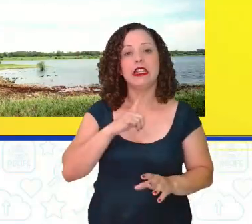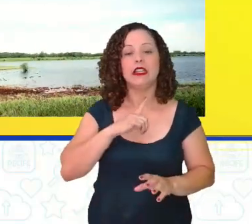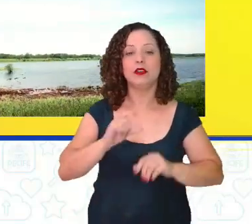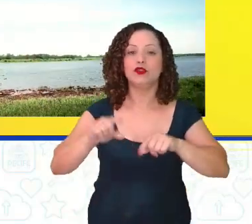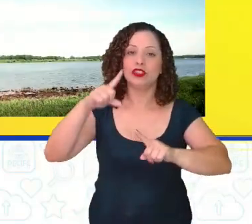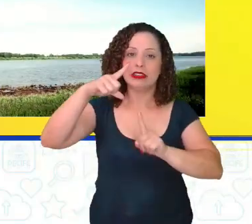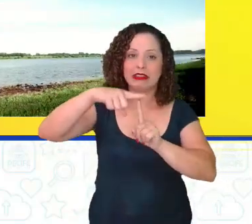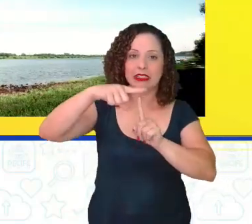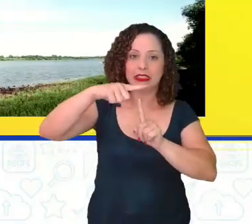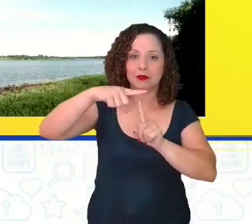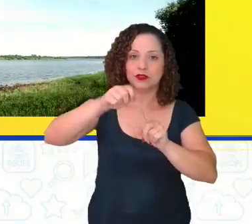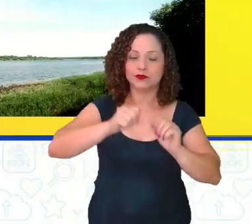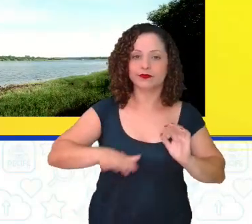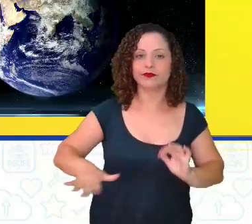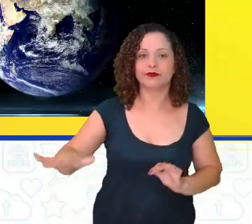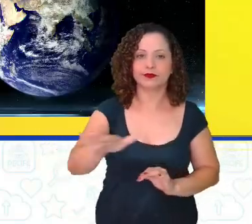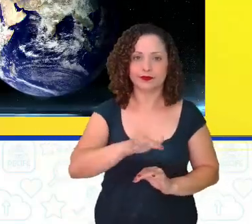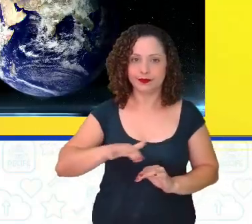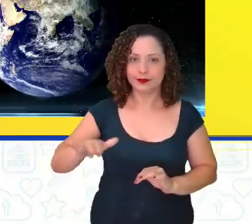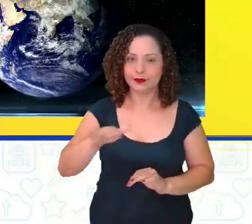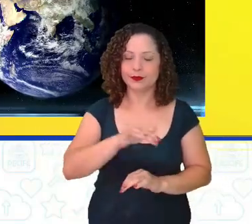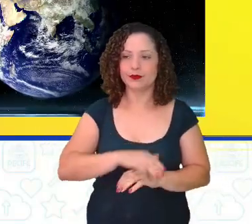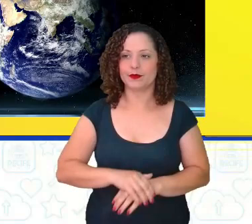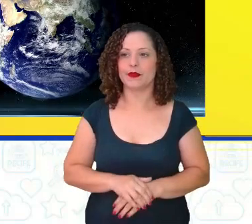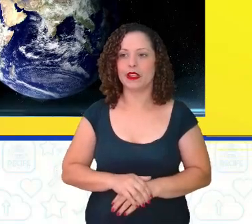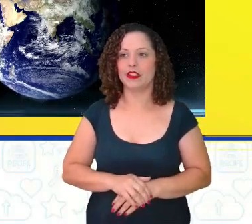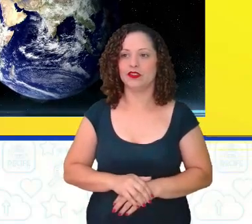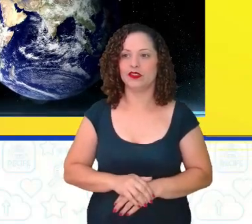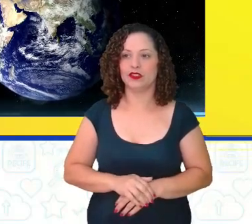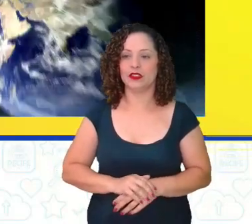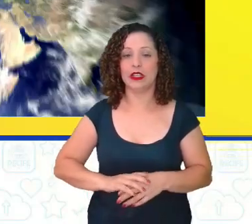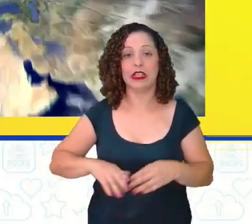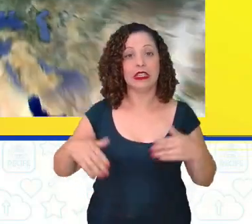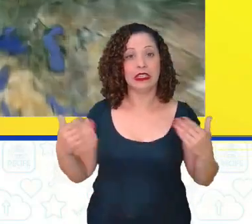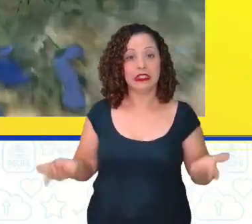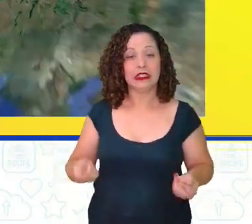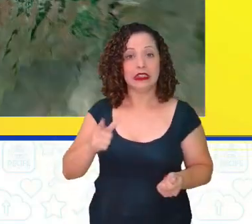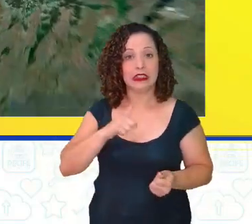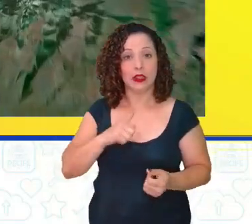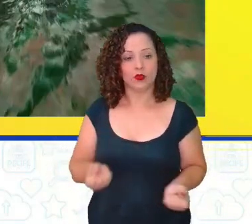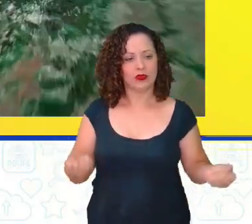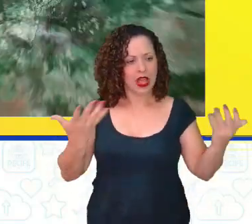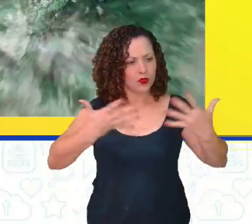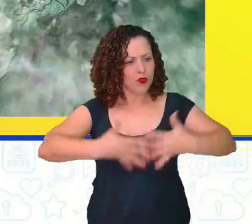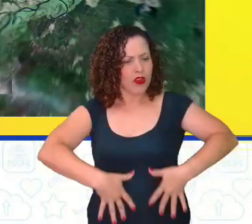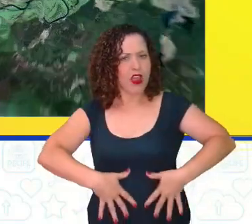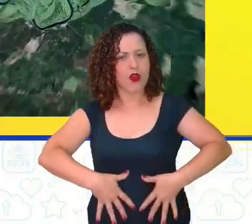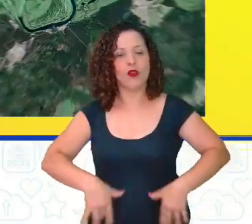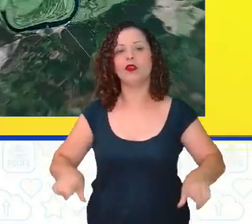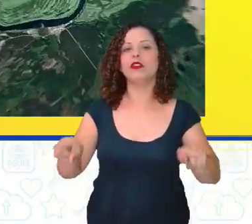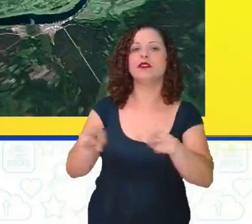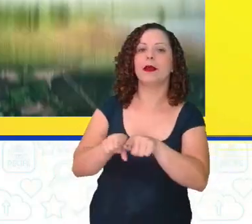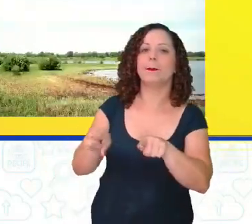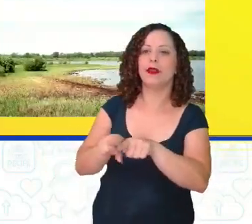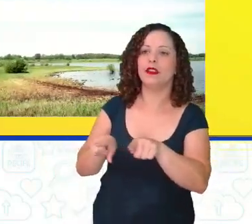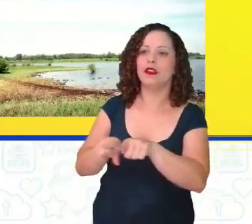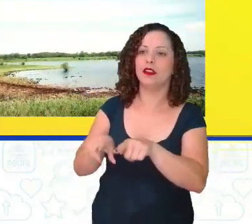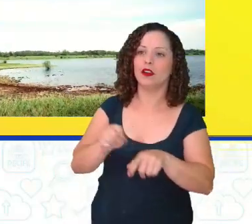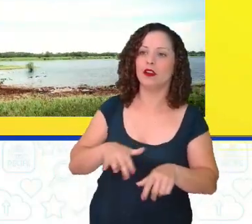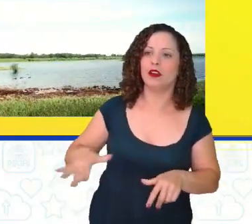de espaços. A gente vai falar sobre eles hoje. Desde um espaço natural até aquele espaço que